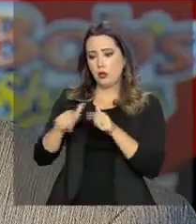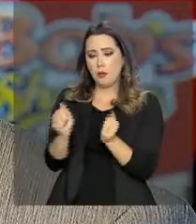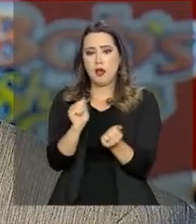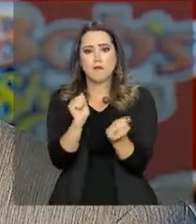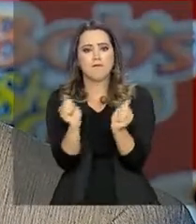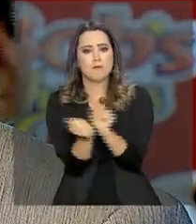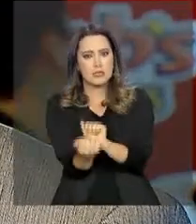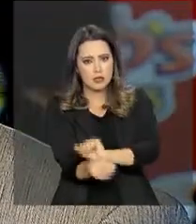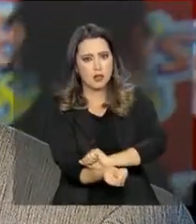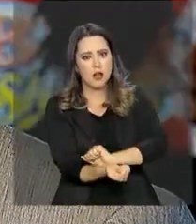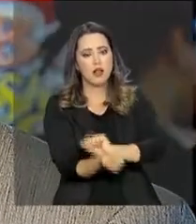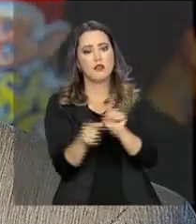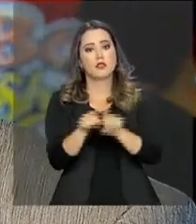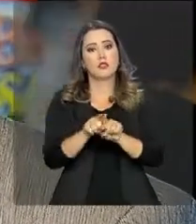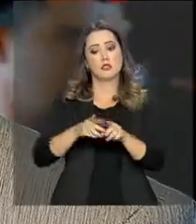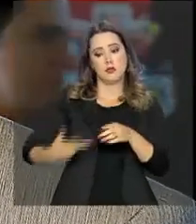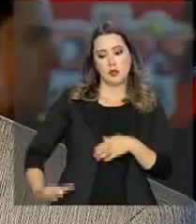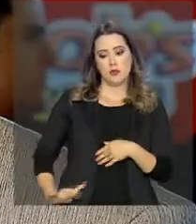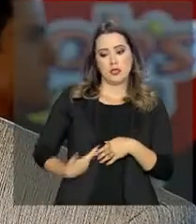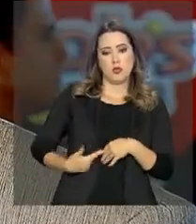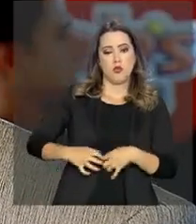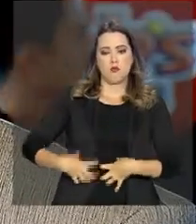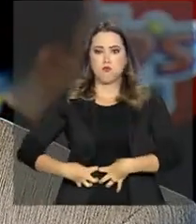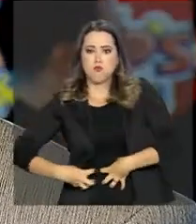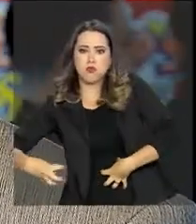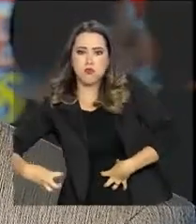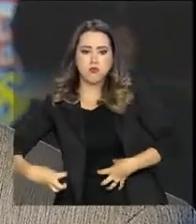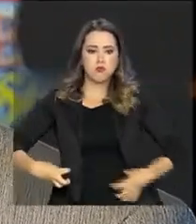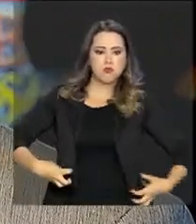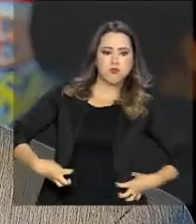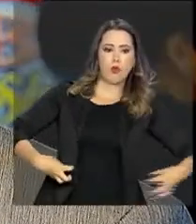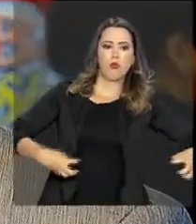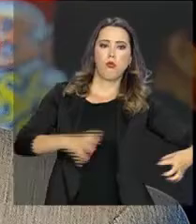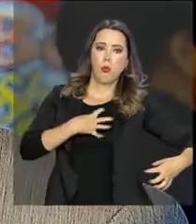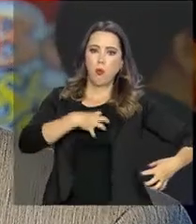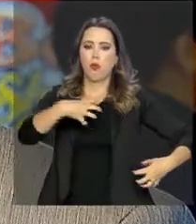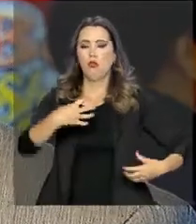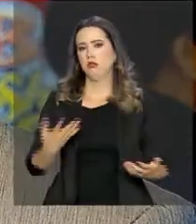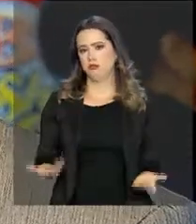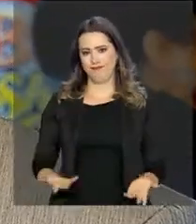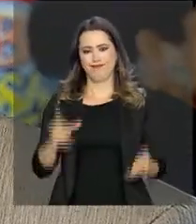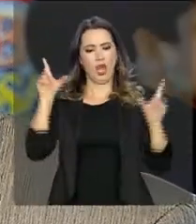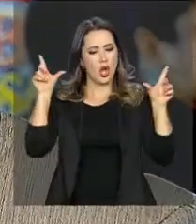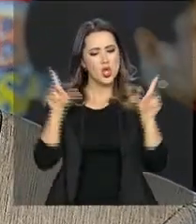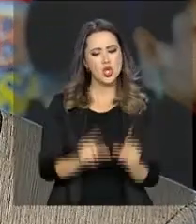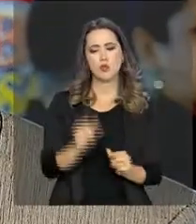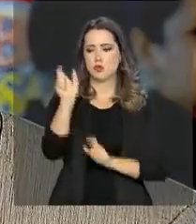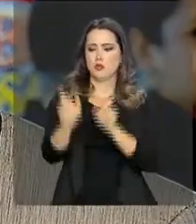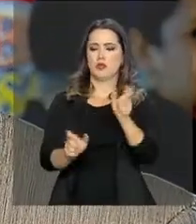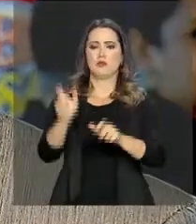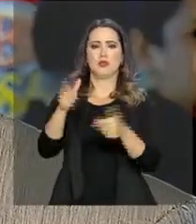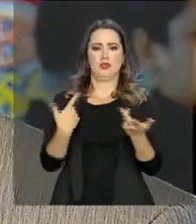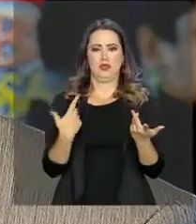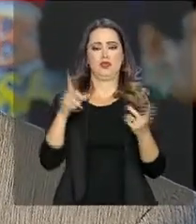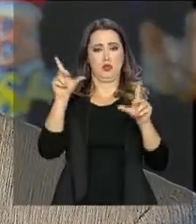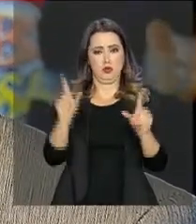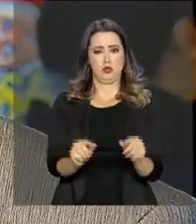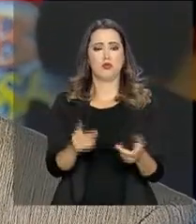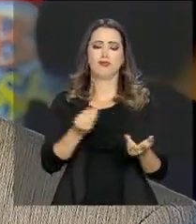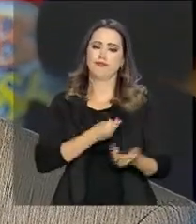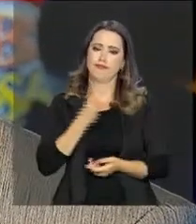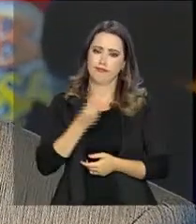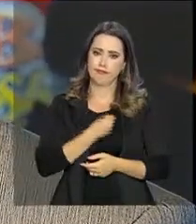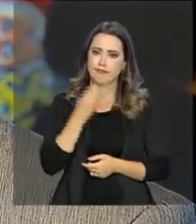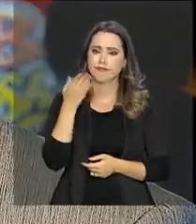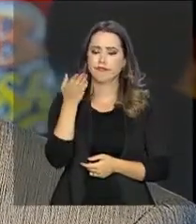e também para remoção de órgãos. São práticas que diminuem a condição do ser humano, que reduzem a capacidade do ser humano e que é